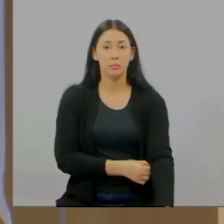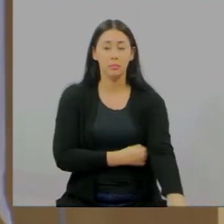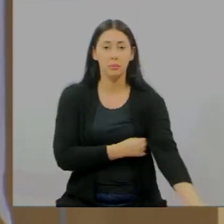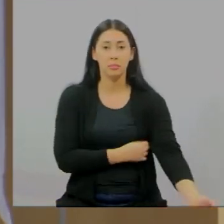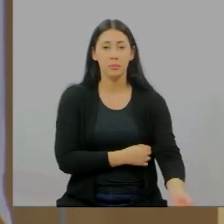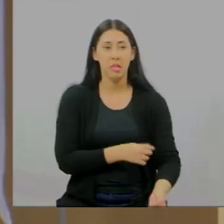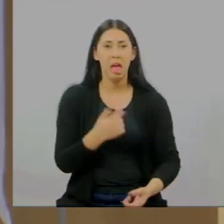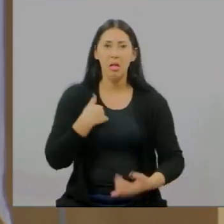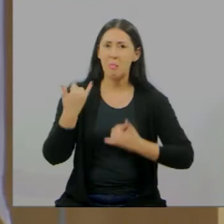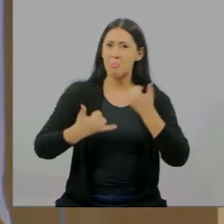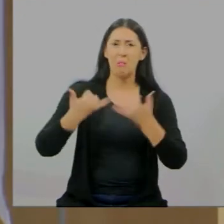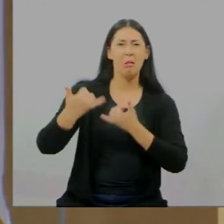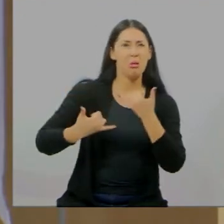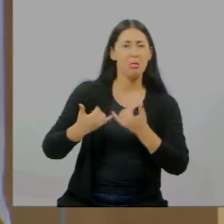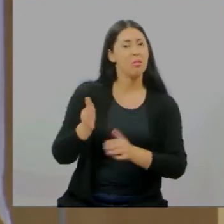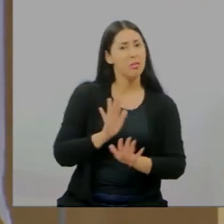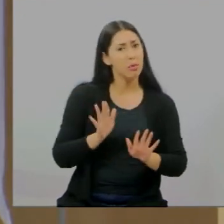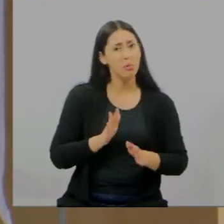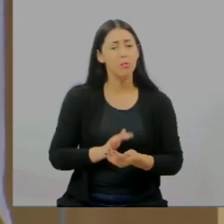Não estou aqui brincando.